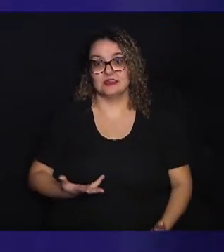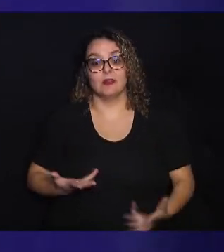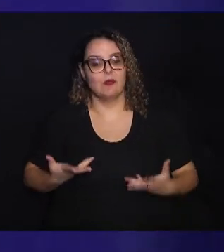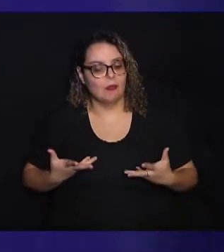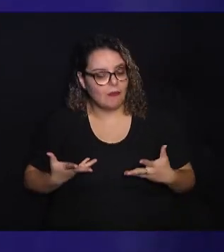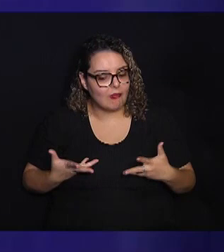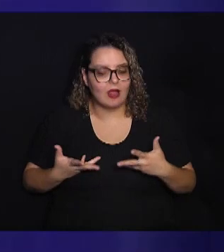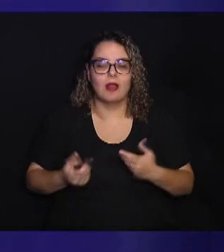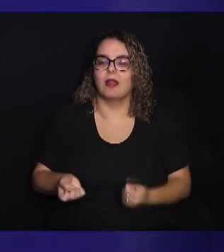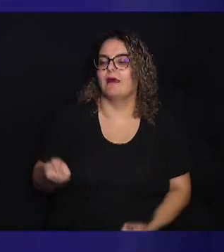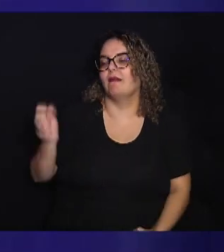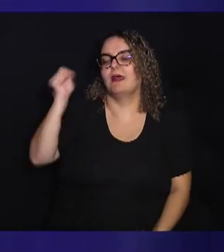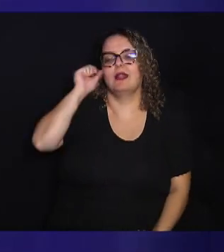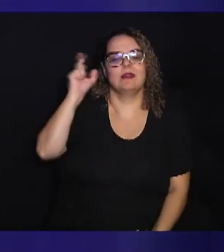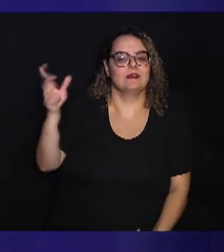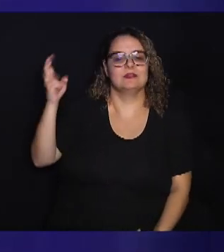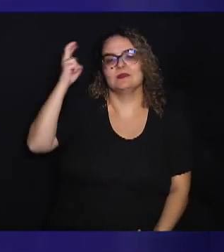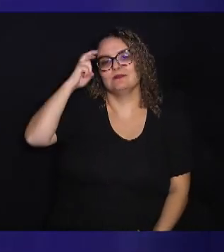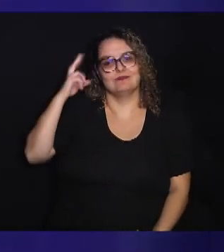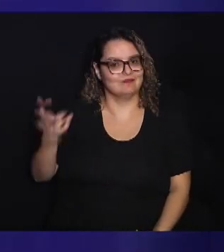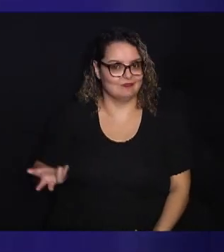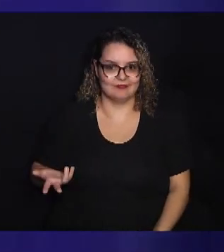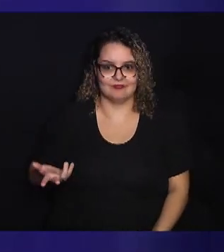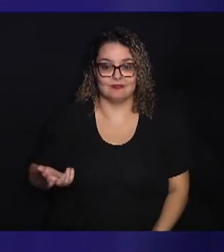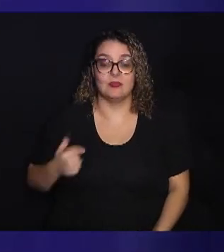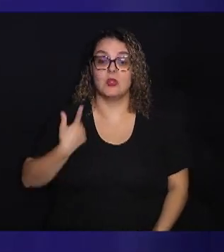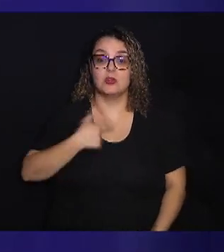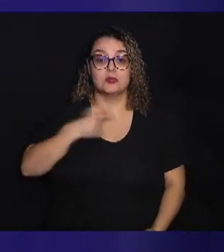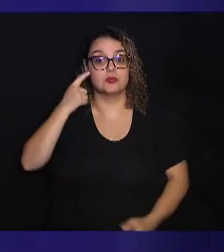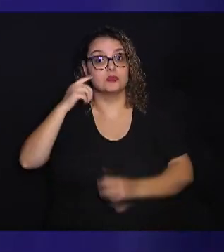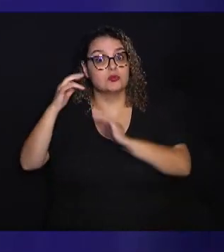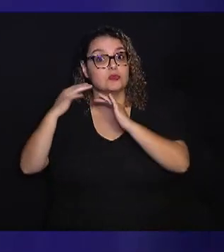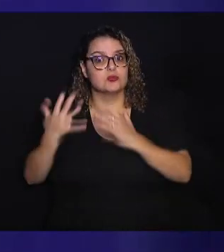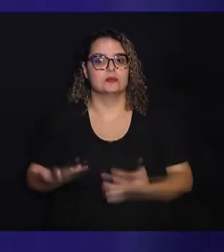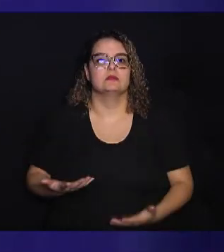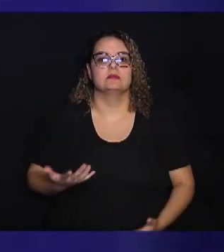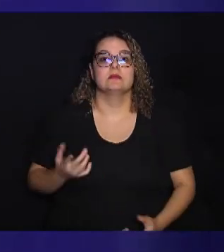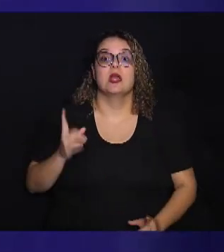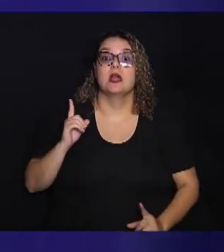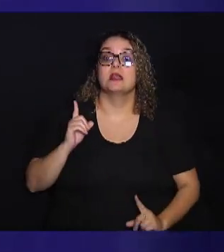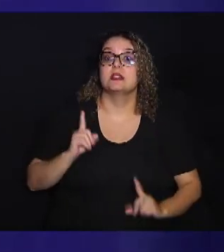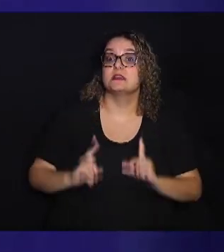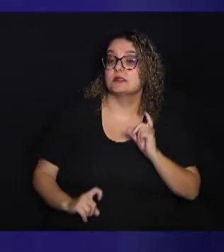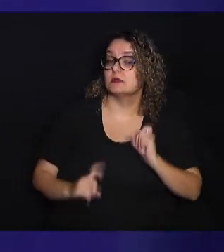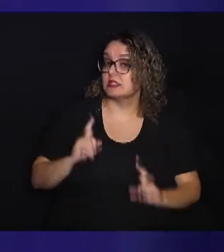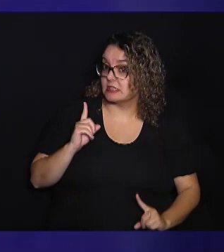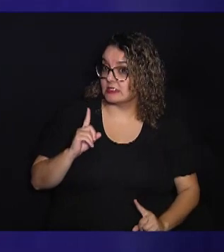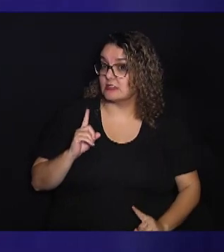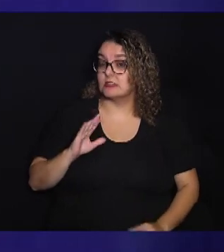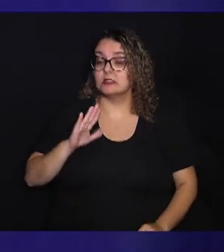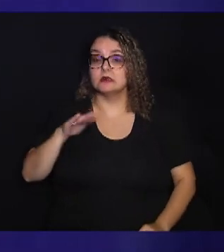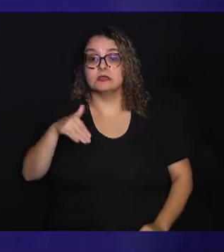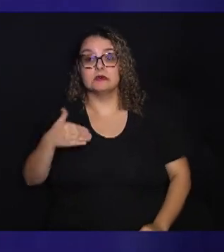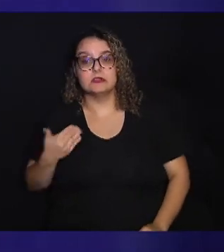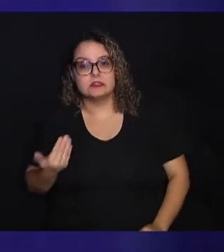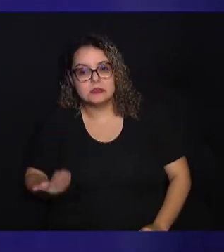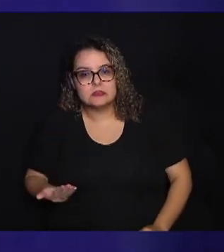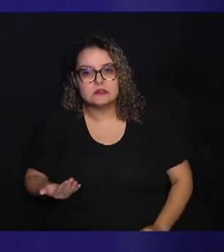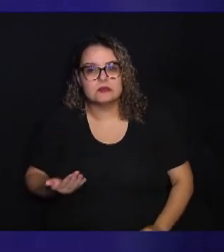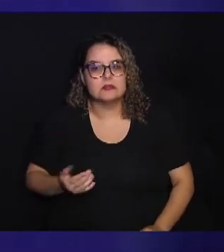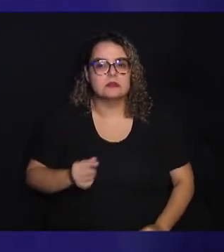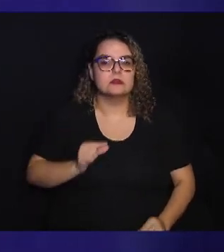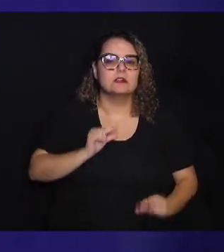muito grande, mas a gente também precisa pensar na expressão. Então, a gente olhar desde as